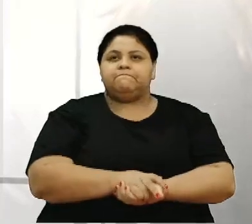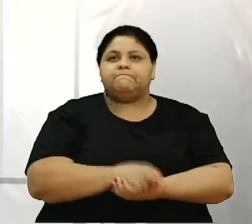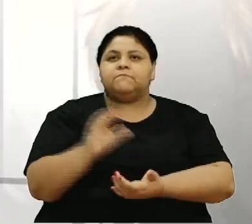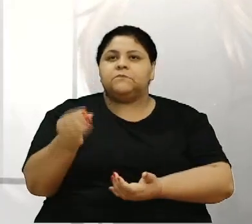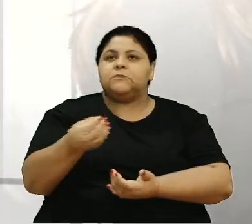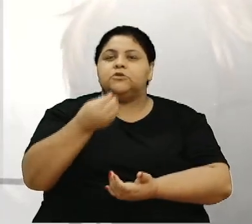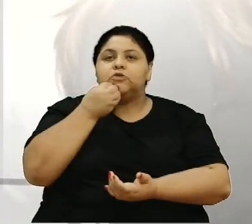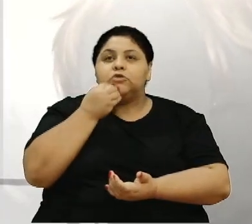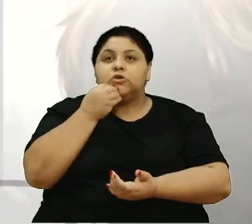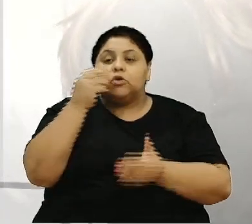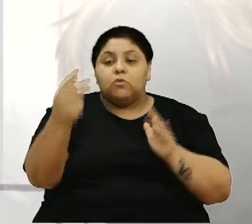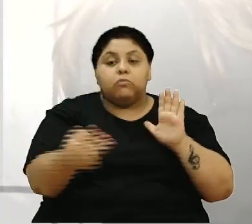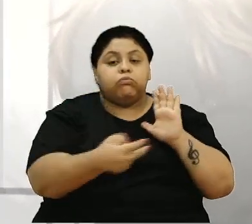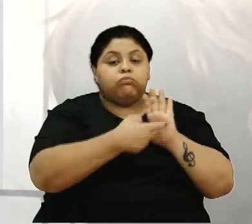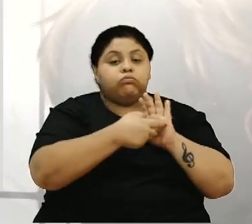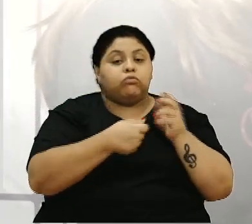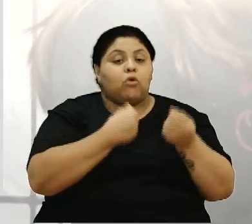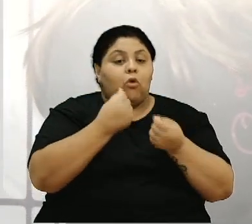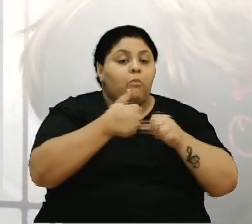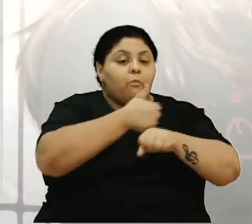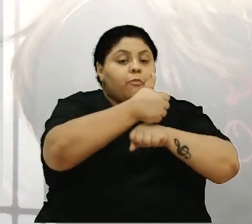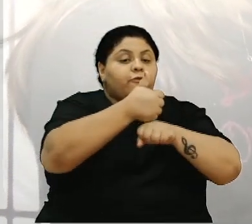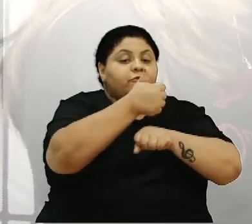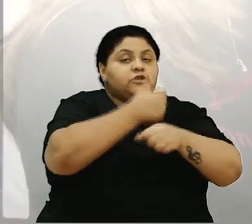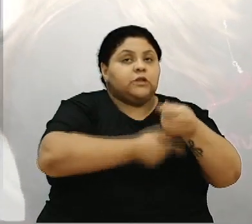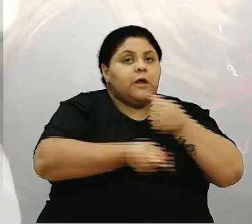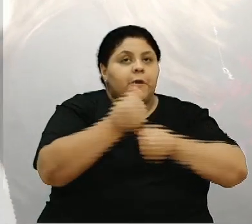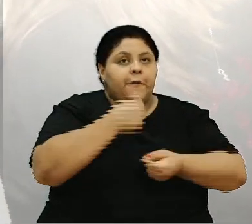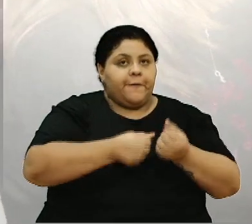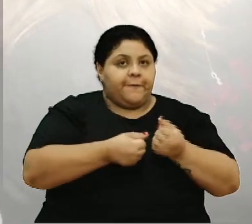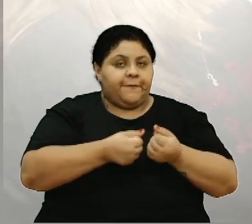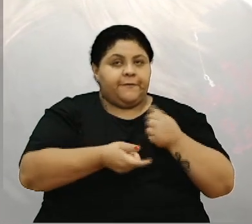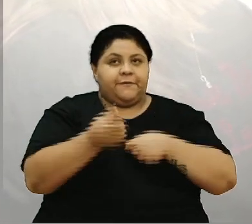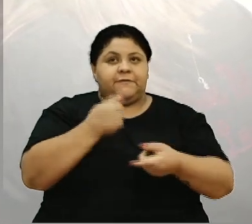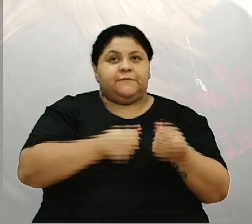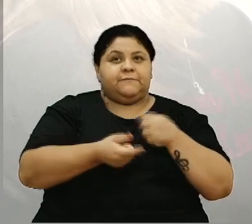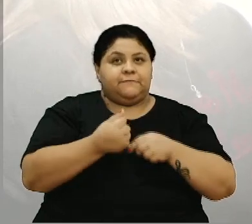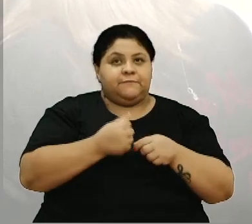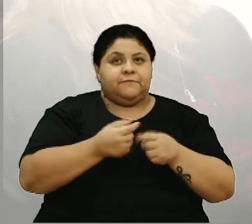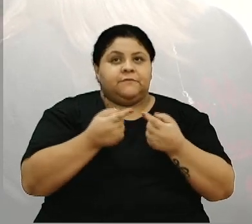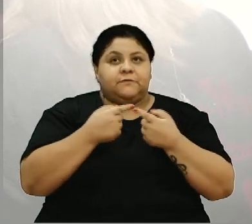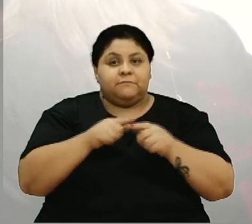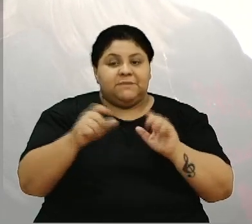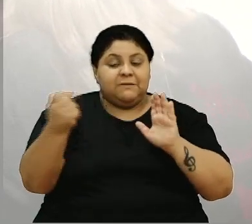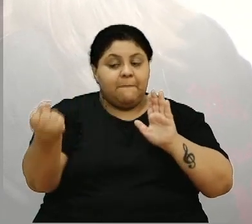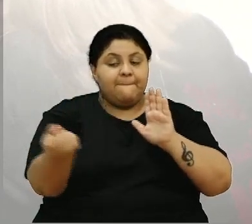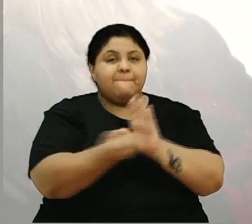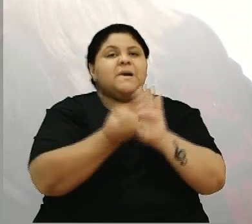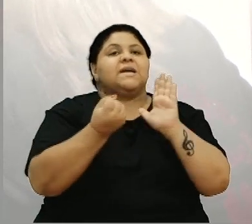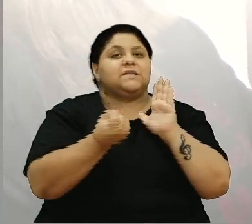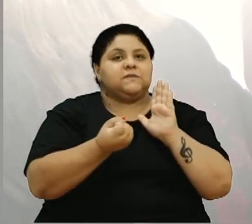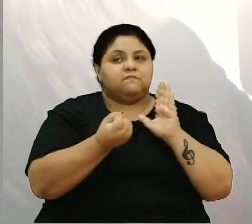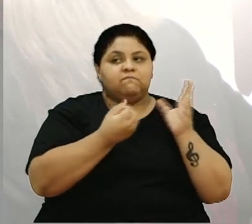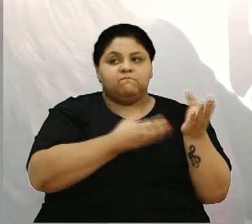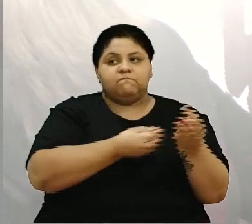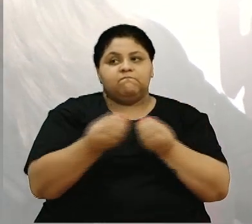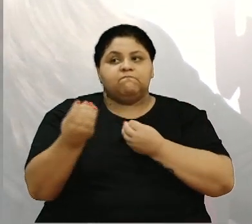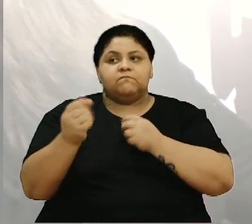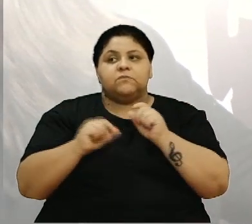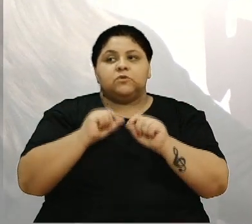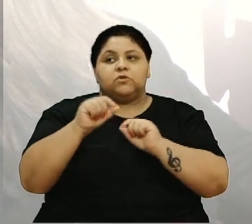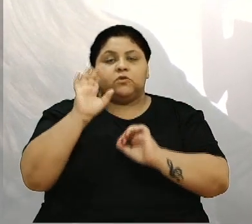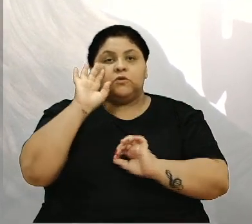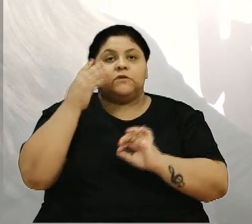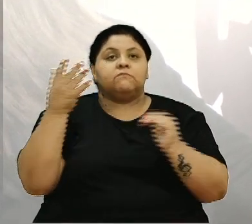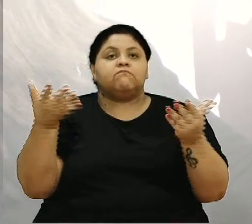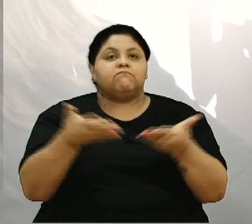Procurei alertar como economista, né, de que a economia ela é invisível, mas ela impacta e vai nos impactar. Então, o que está acontecendo